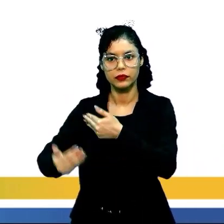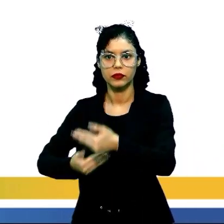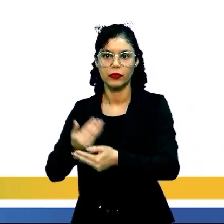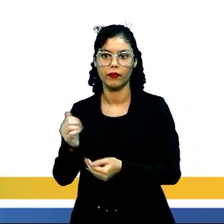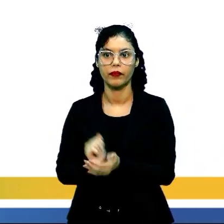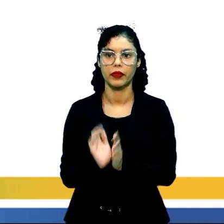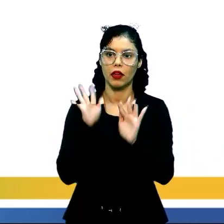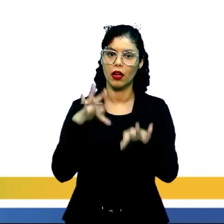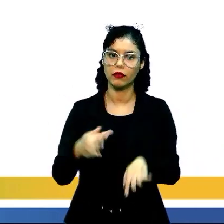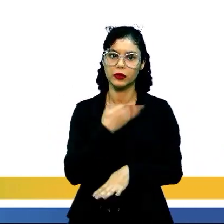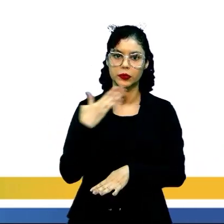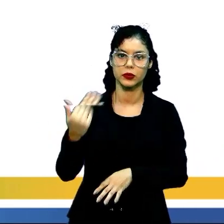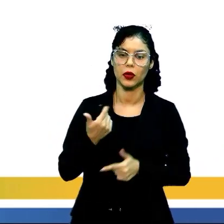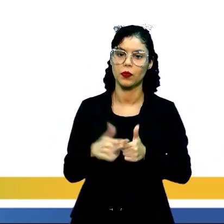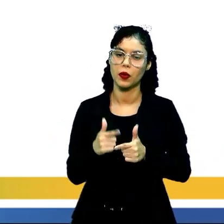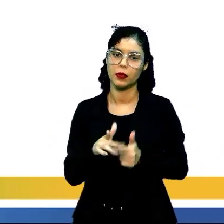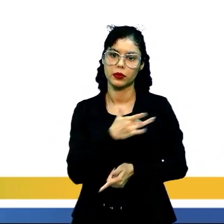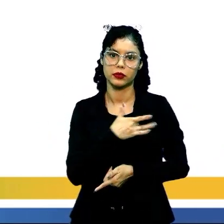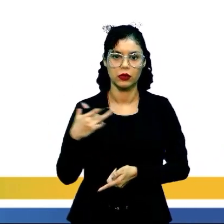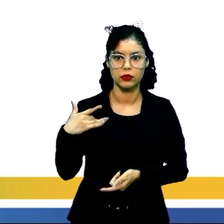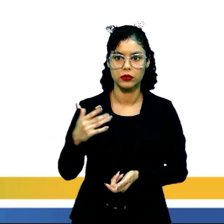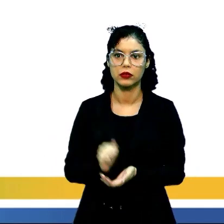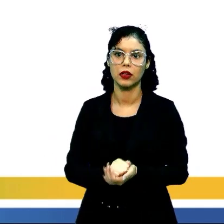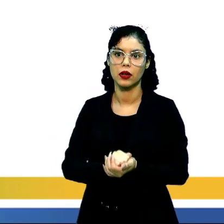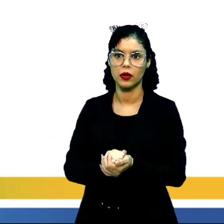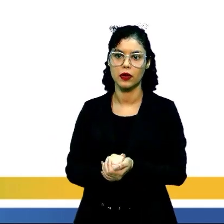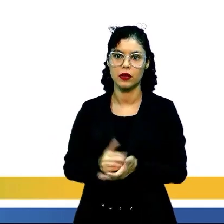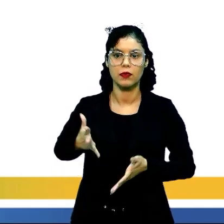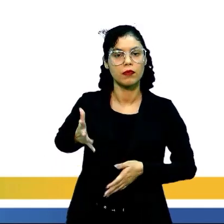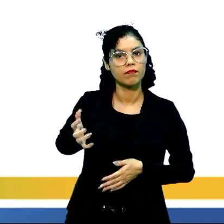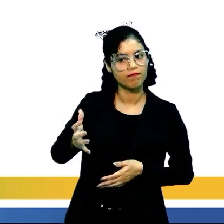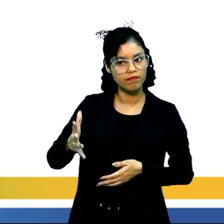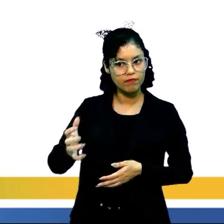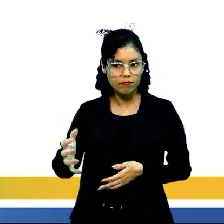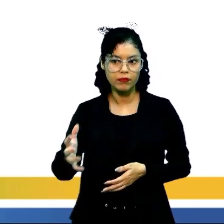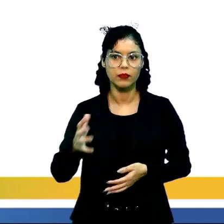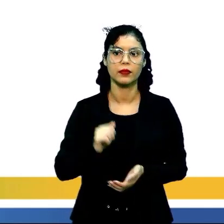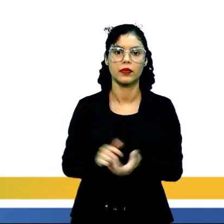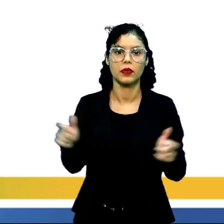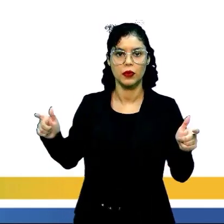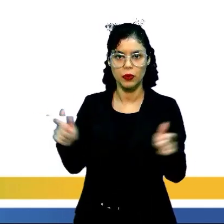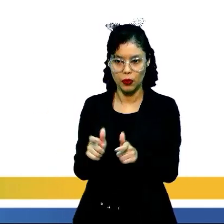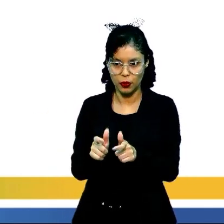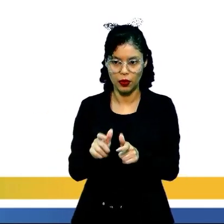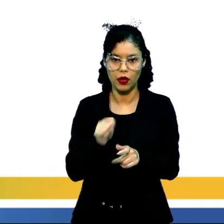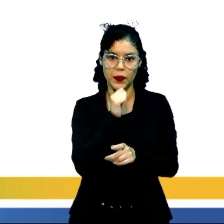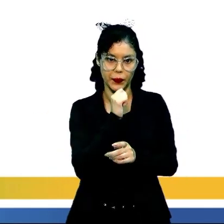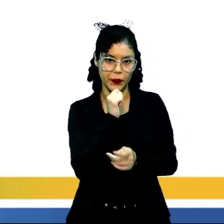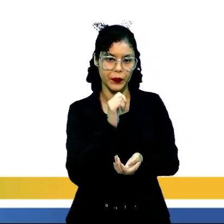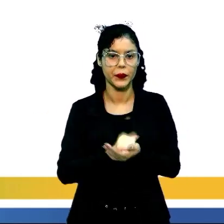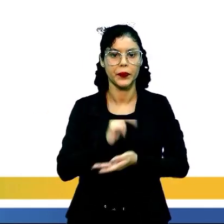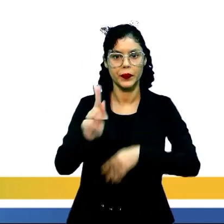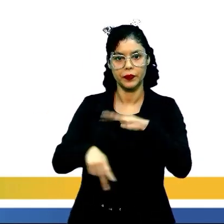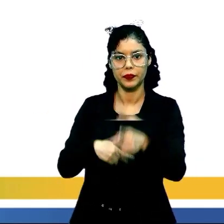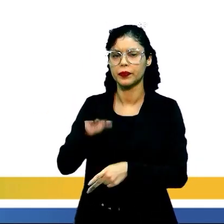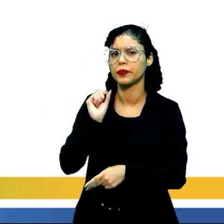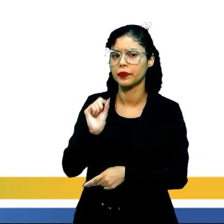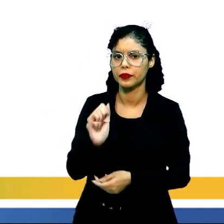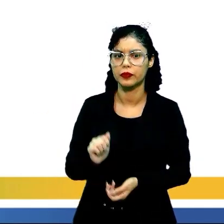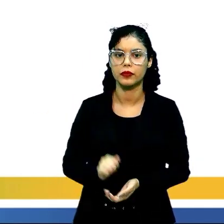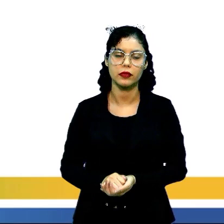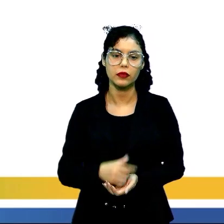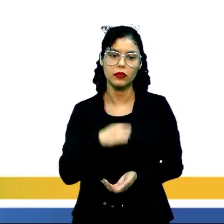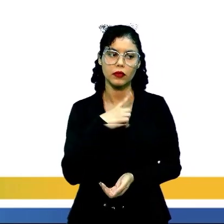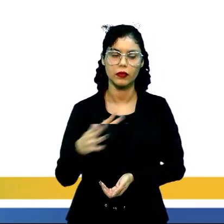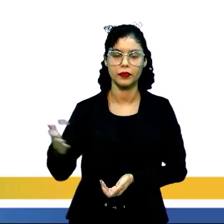a fim de atenuar os problemas de saúde causados por micro-organismos a essas populações ribeirinhas é a. Aí nós